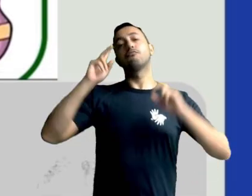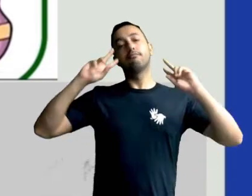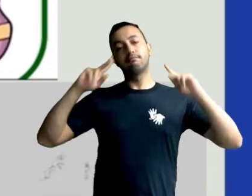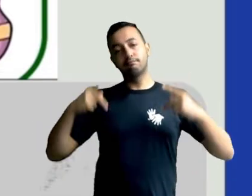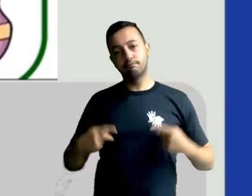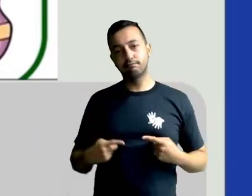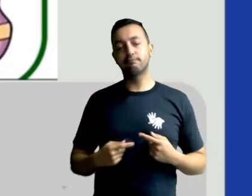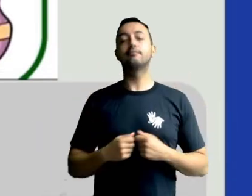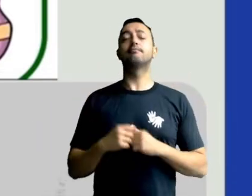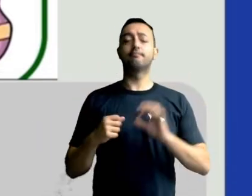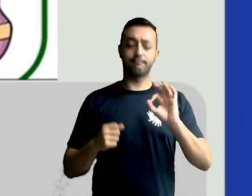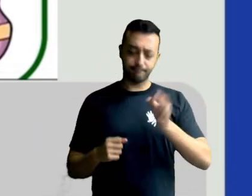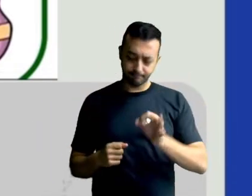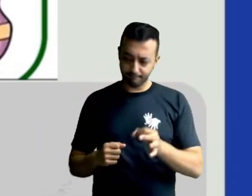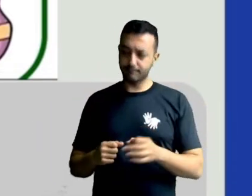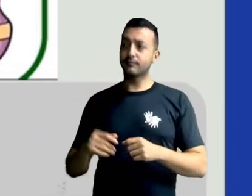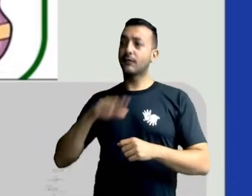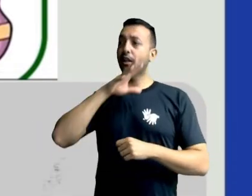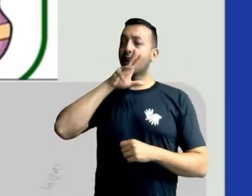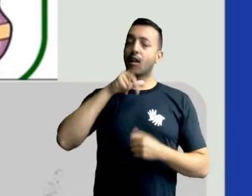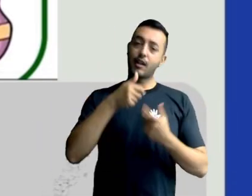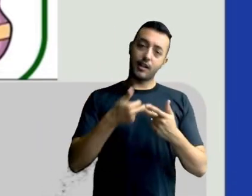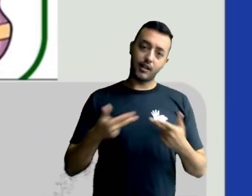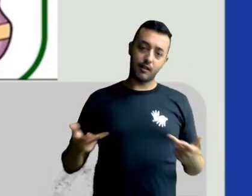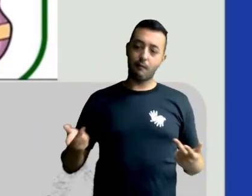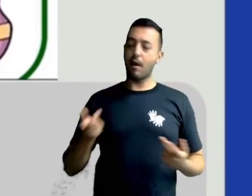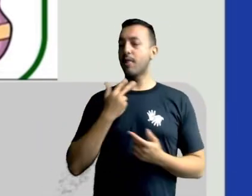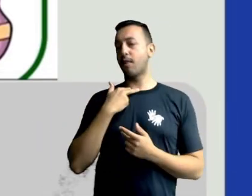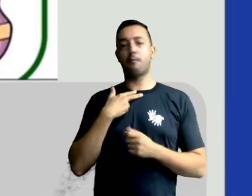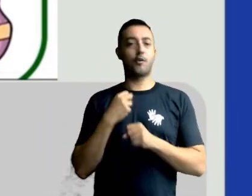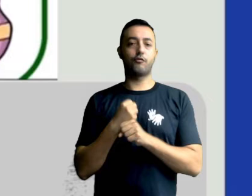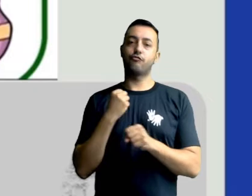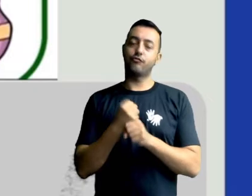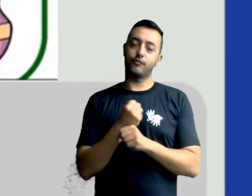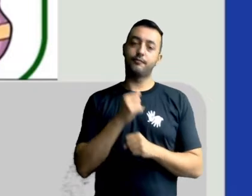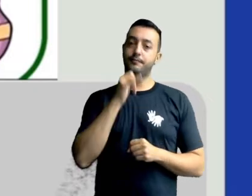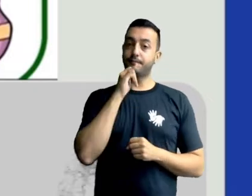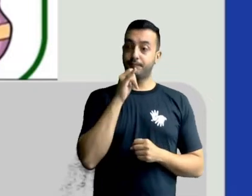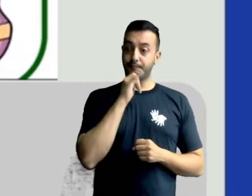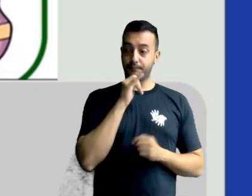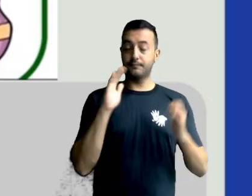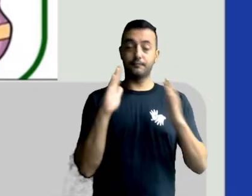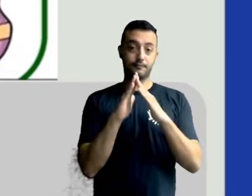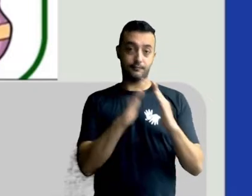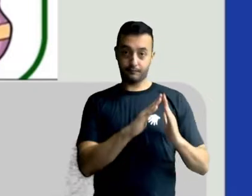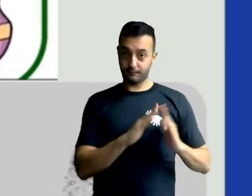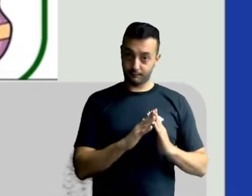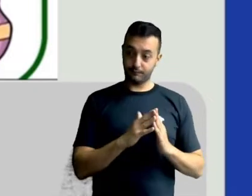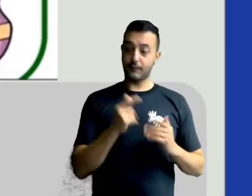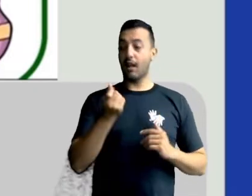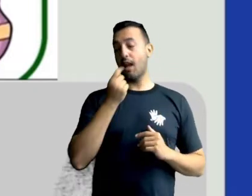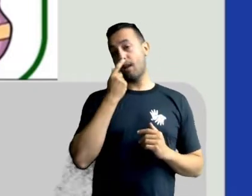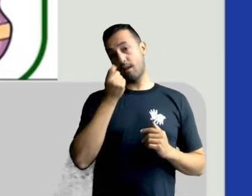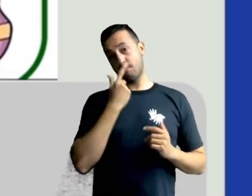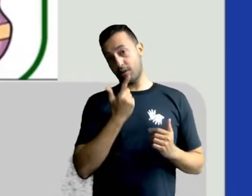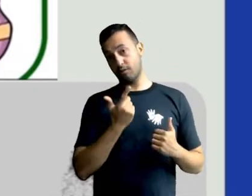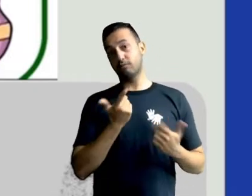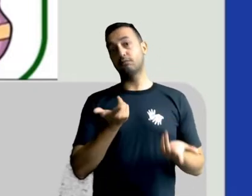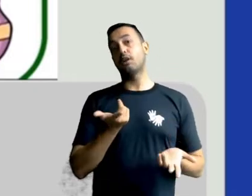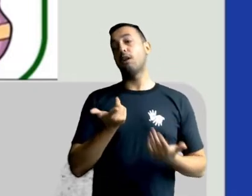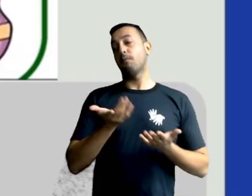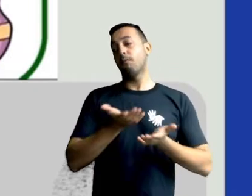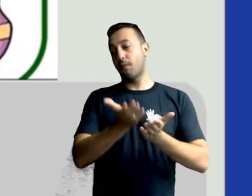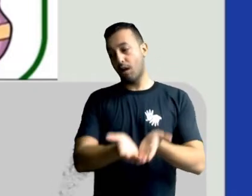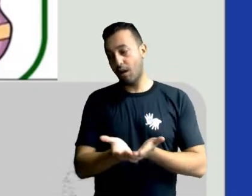pelo ser humano. Isso mesmo que os animais não podem construir. Por exemplo, casas,